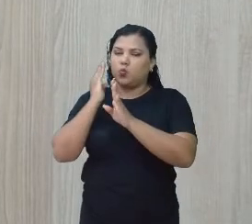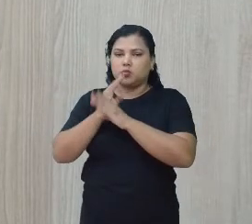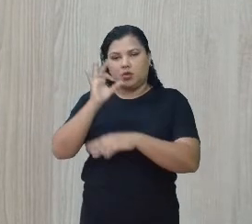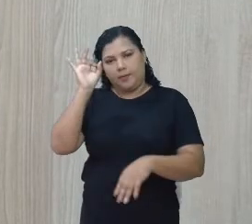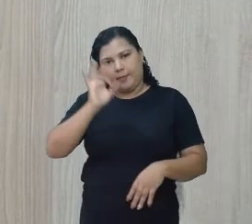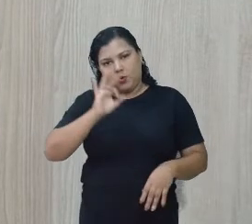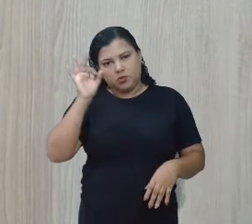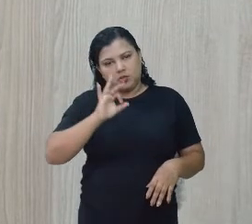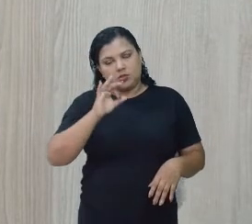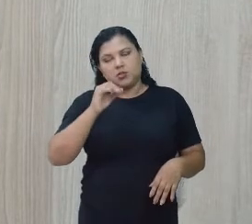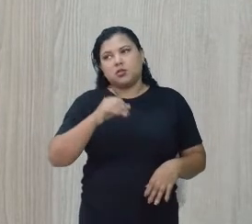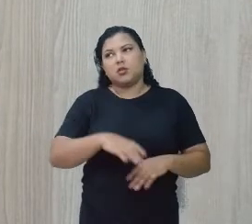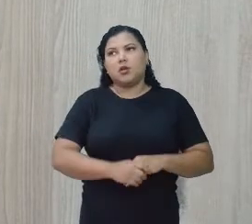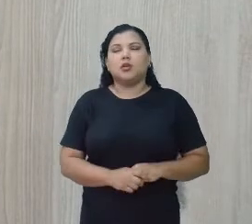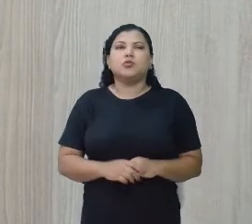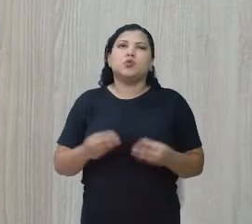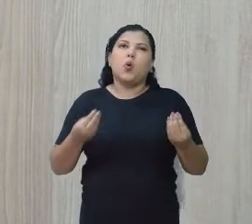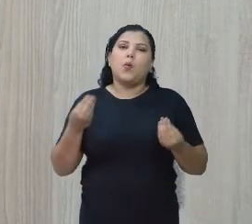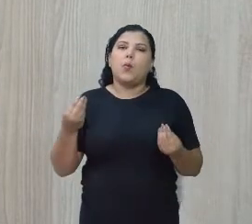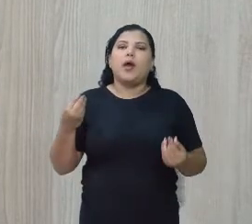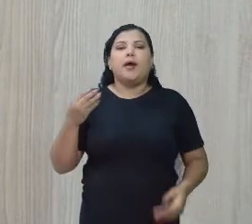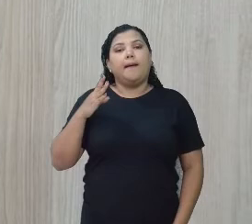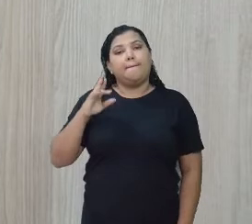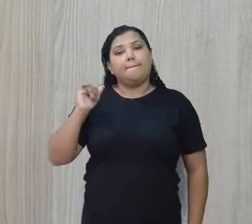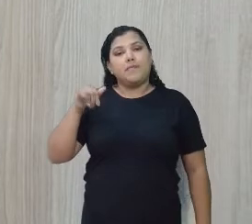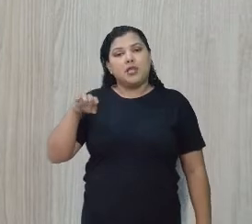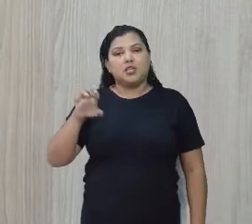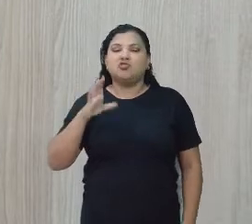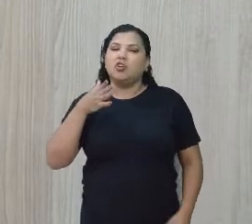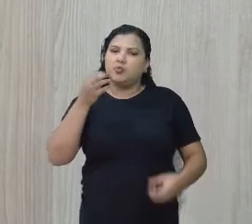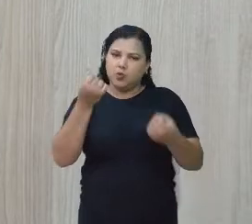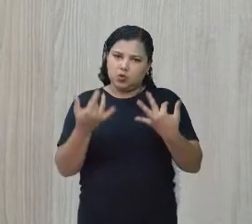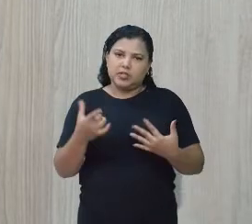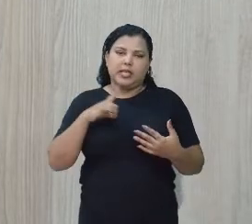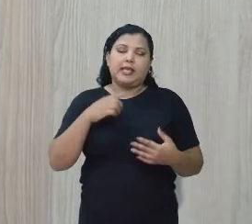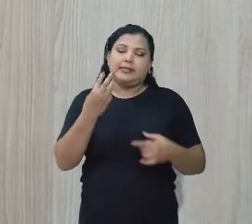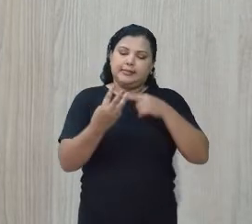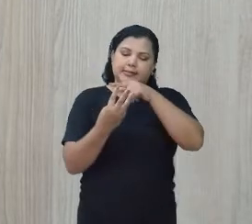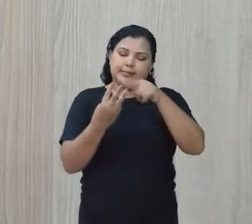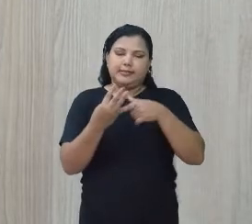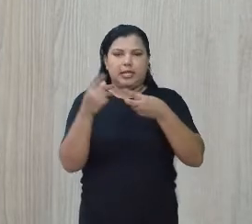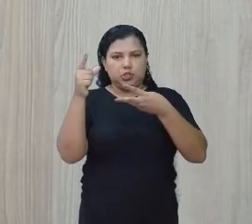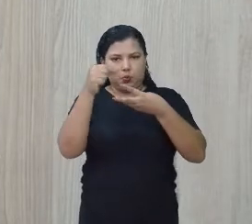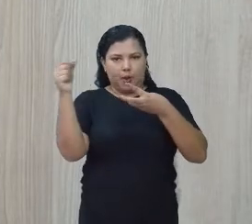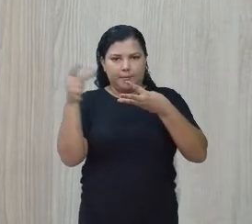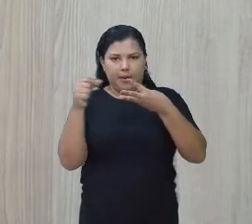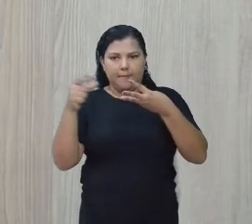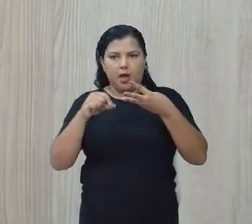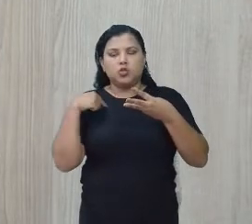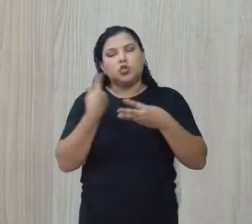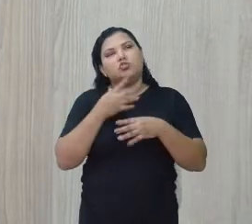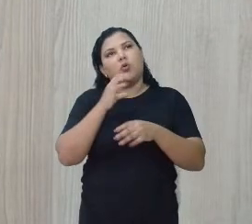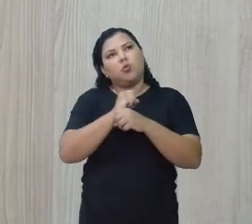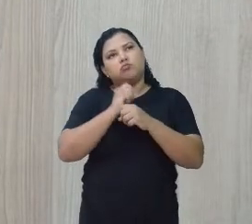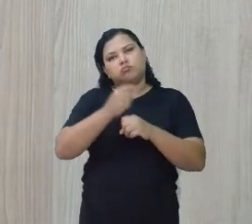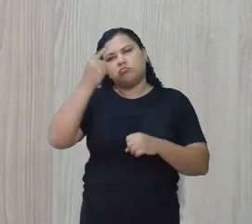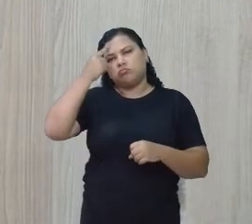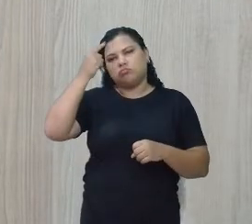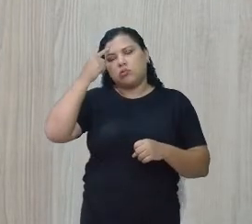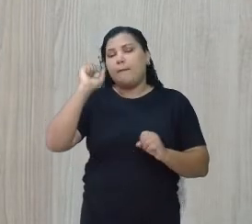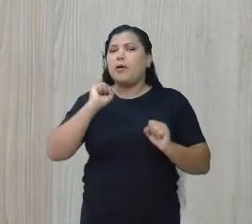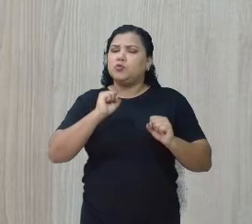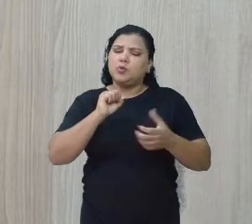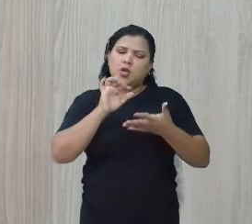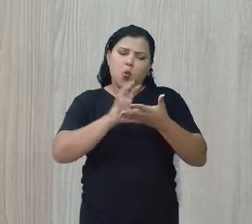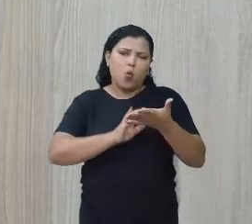porcentagem como Briane falou, né? Temos 3 opções ali, né? A gente está calculando de cabecinha, mentalmente, pode ser com a